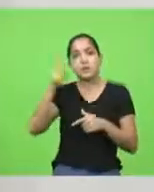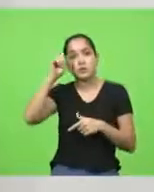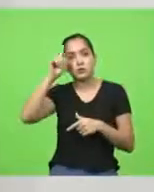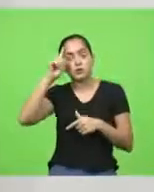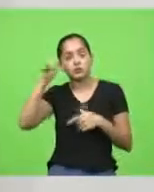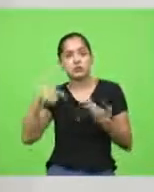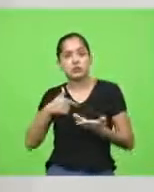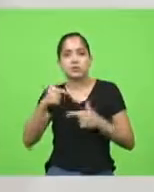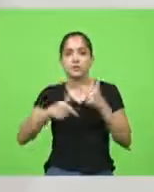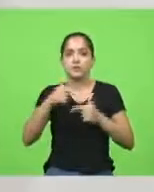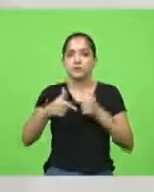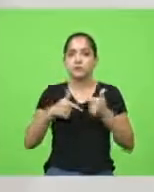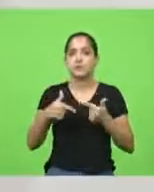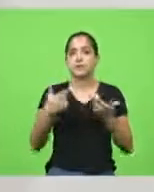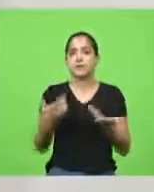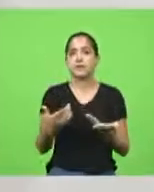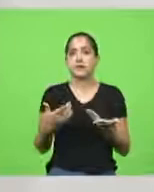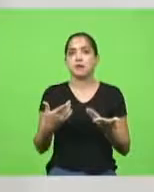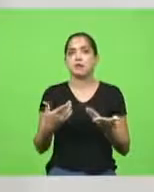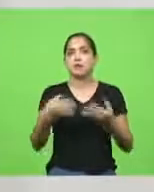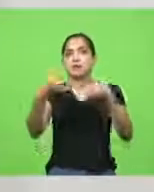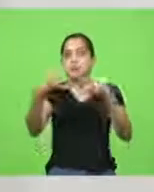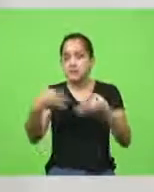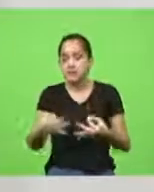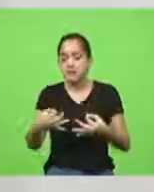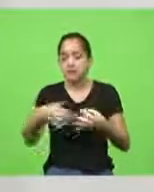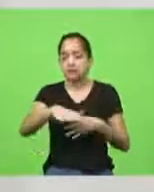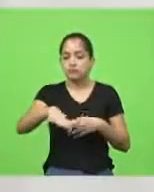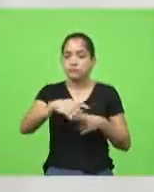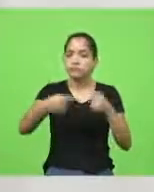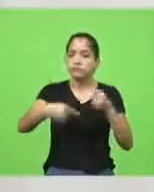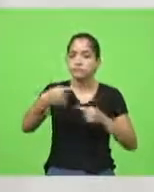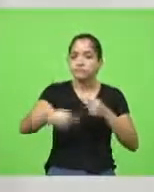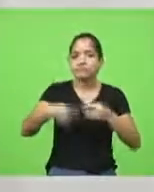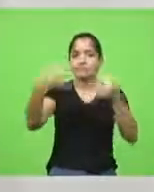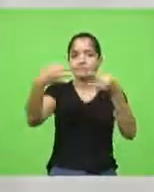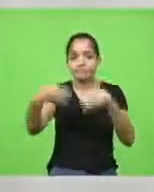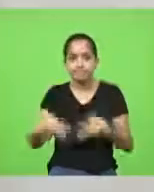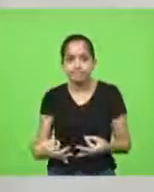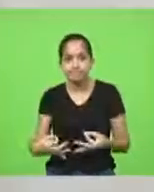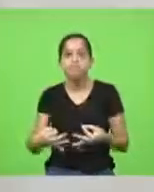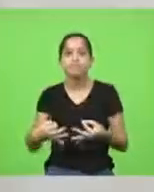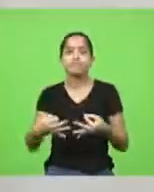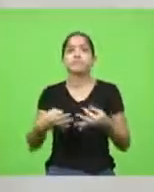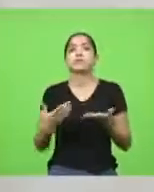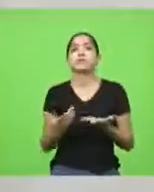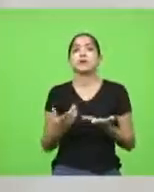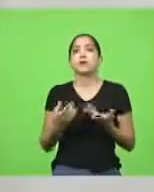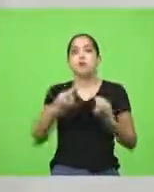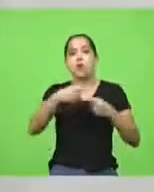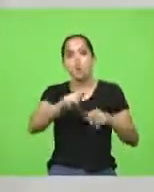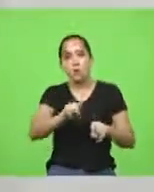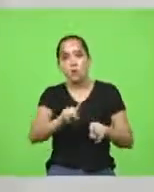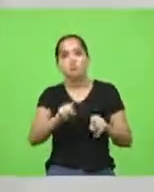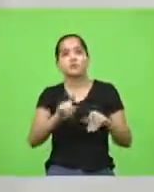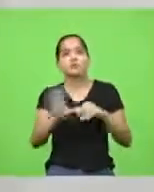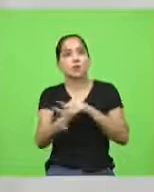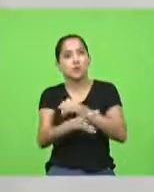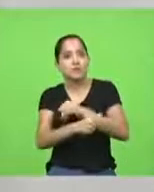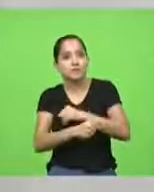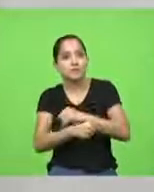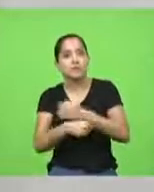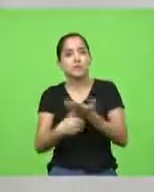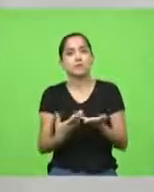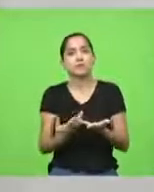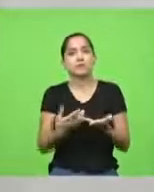trabalho sério na política, para fazer uma política correta, para fazer o combate à corrupção, para fazer um Brasil melhor,